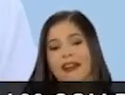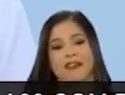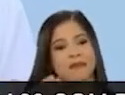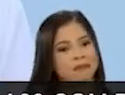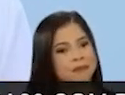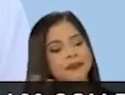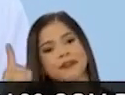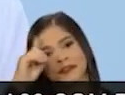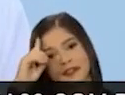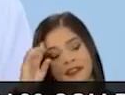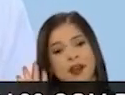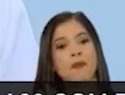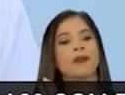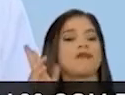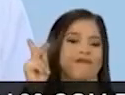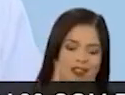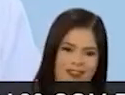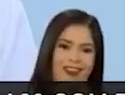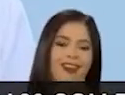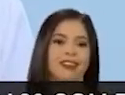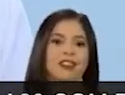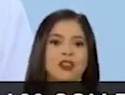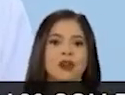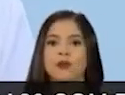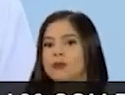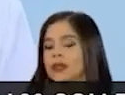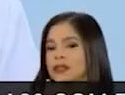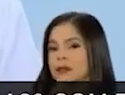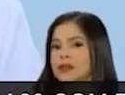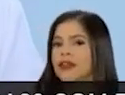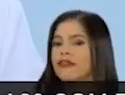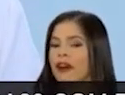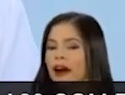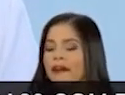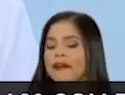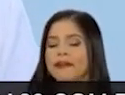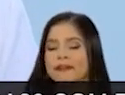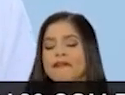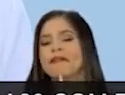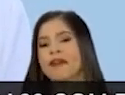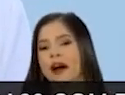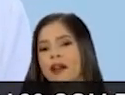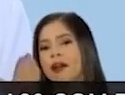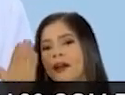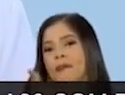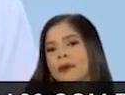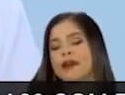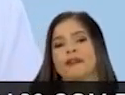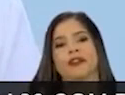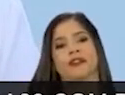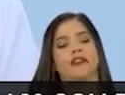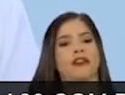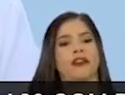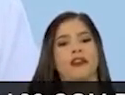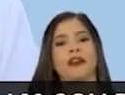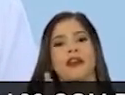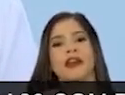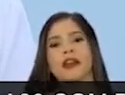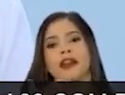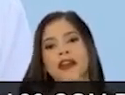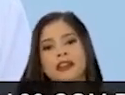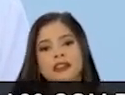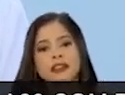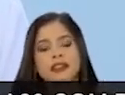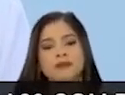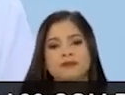a dia, isso é uma realidade. Inclusive, tem muitos relatos de provas de residência, né? Muitas delas a gente precisa